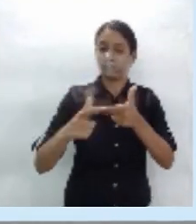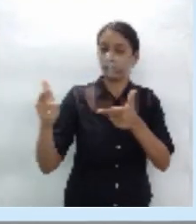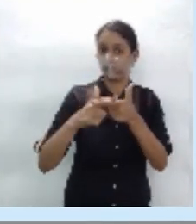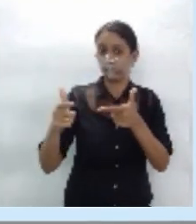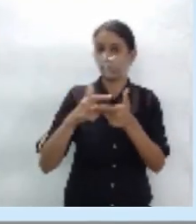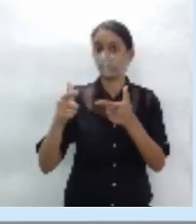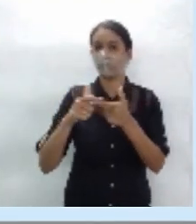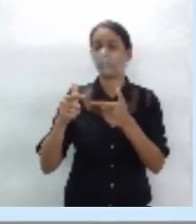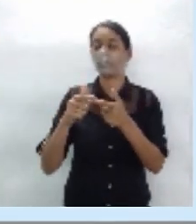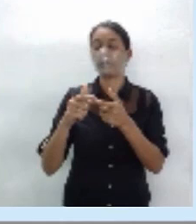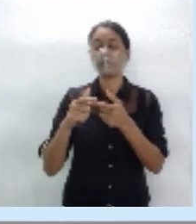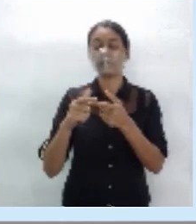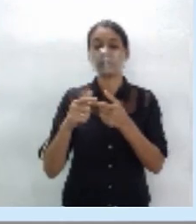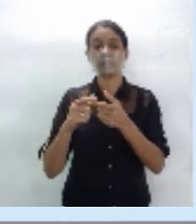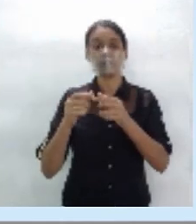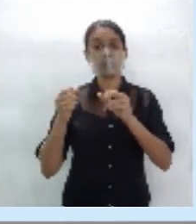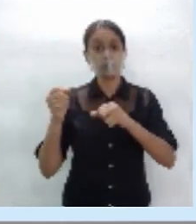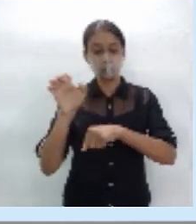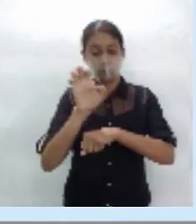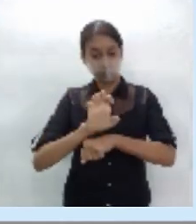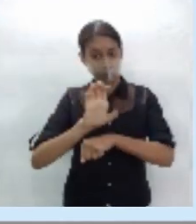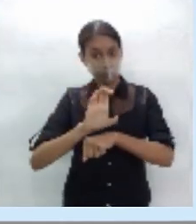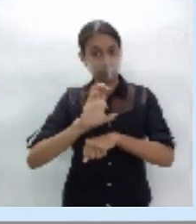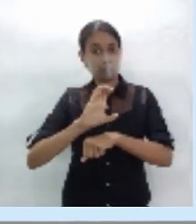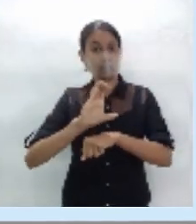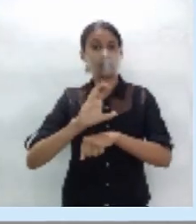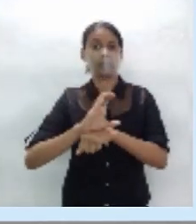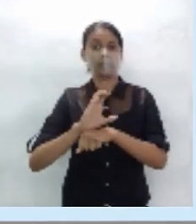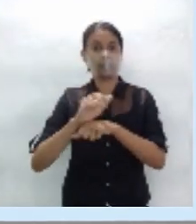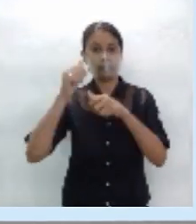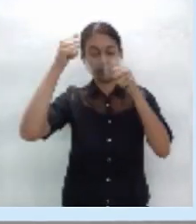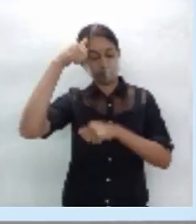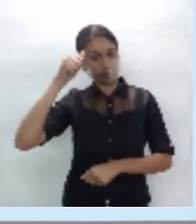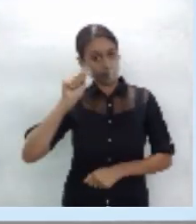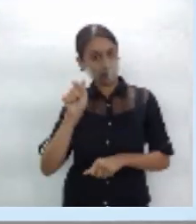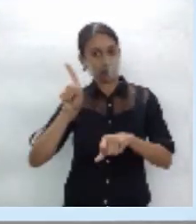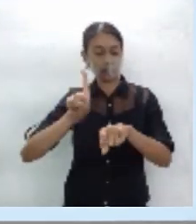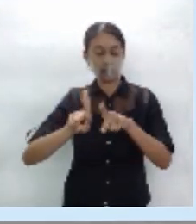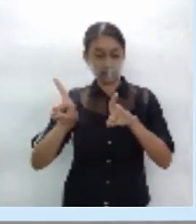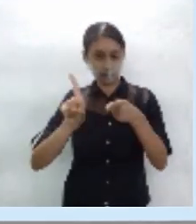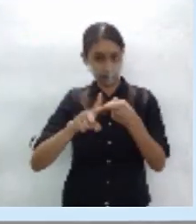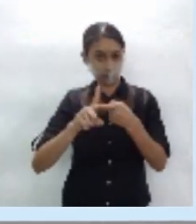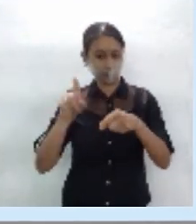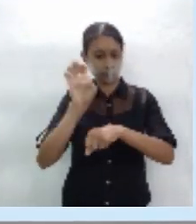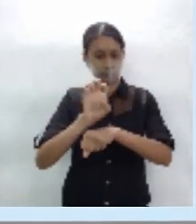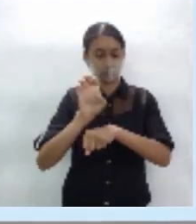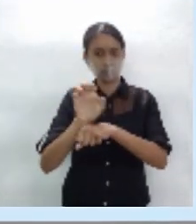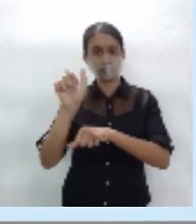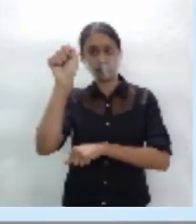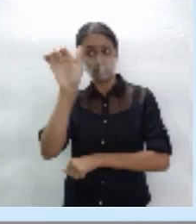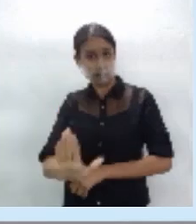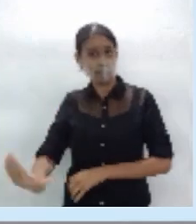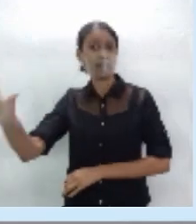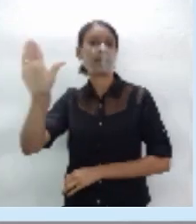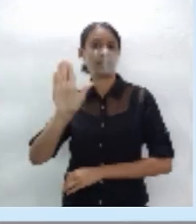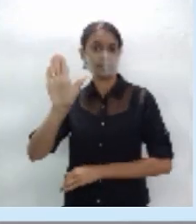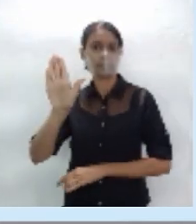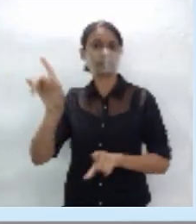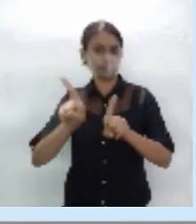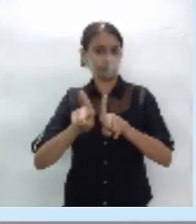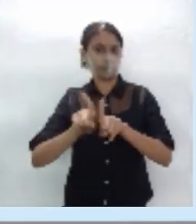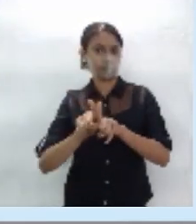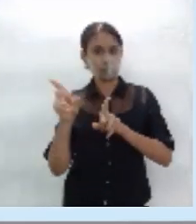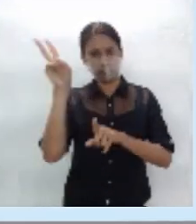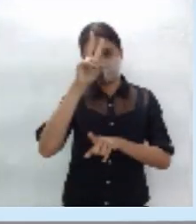retomada das nações no continente africano e no continente asiático. Tá certo? Vem comigo para cá para a gente relembrar